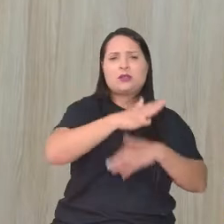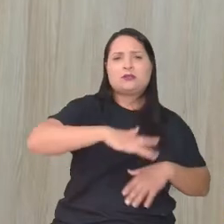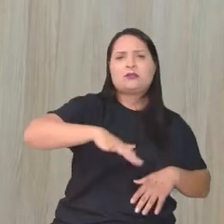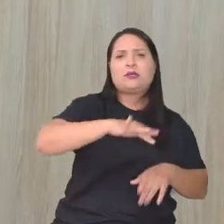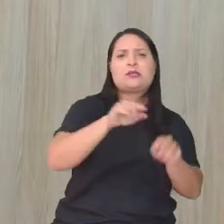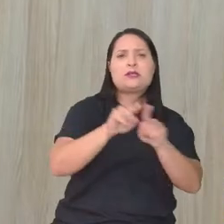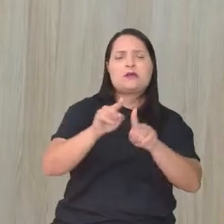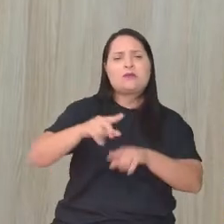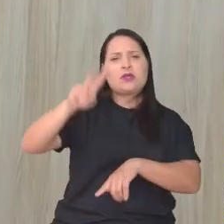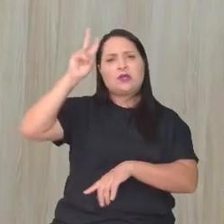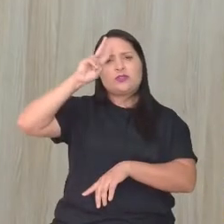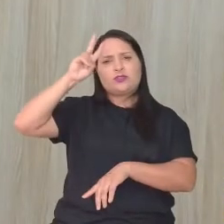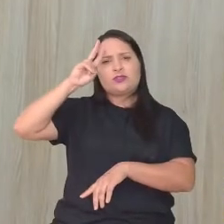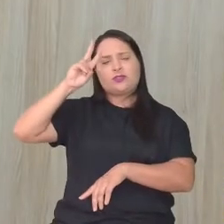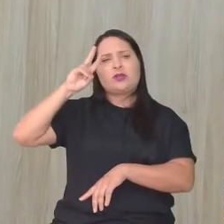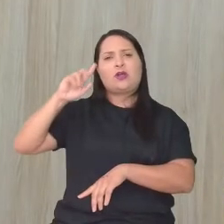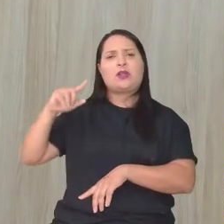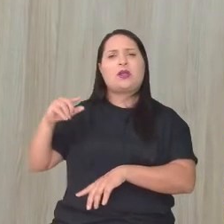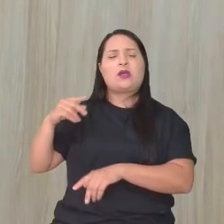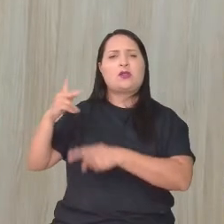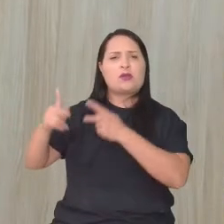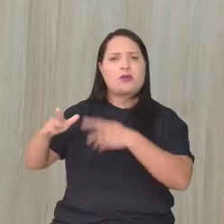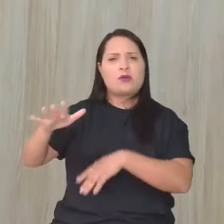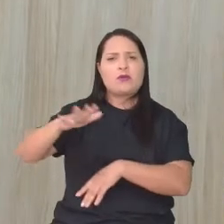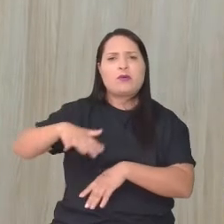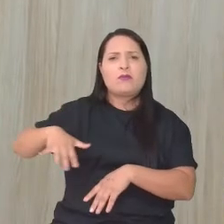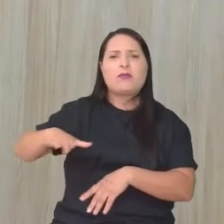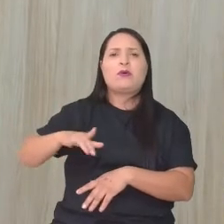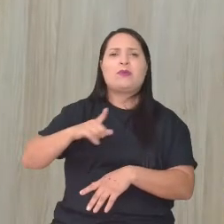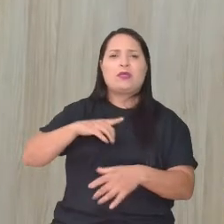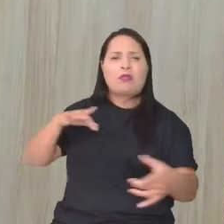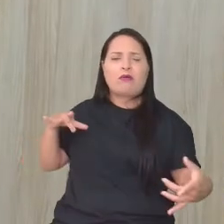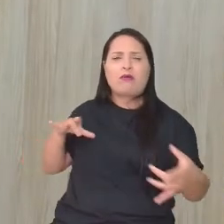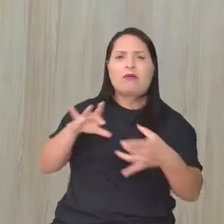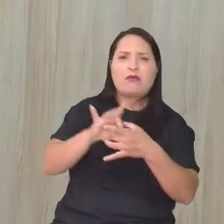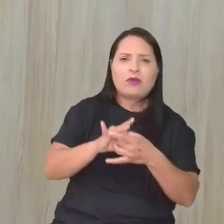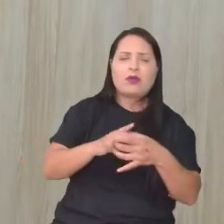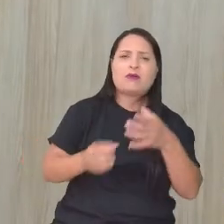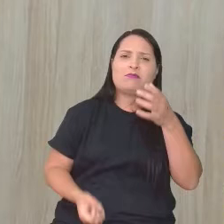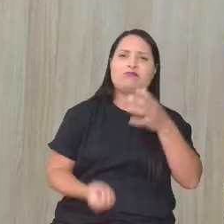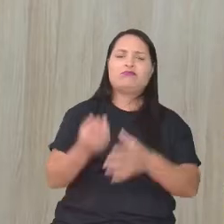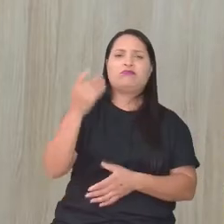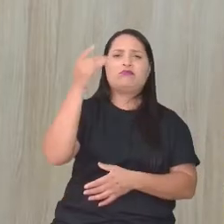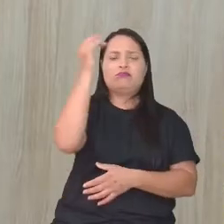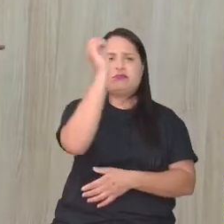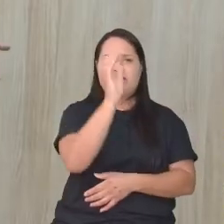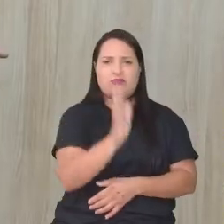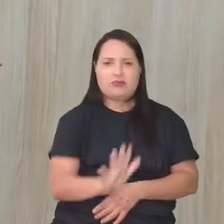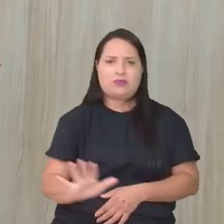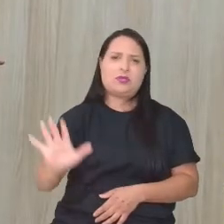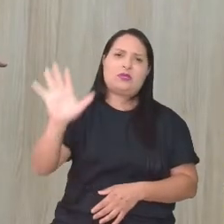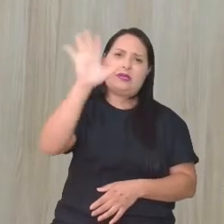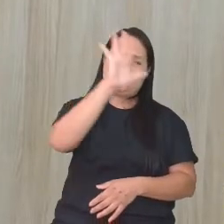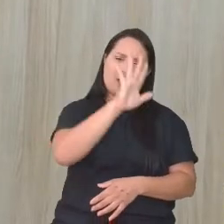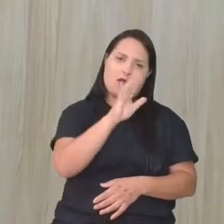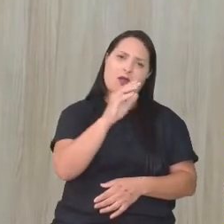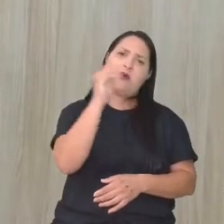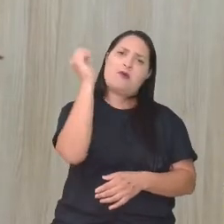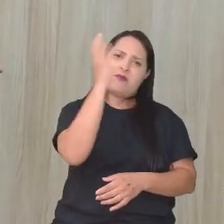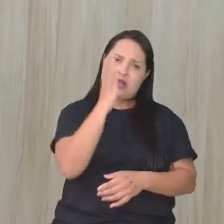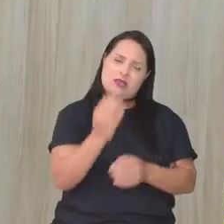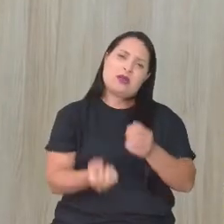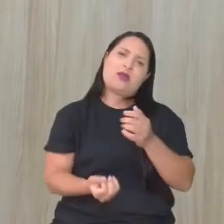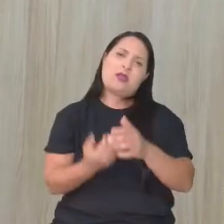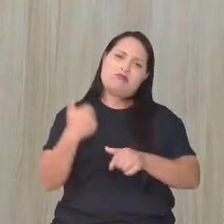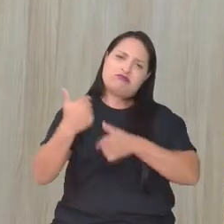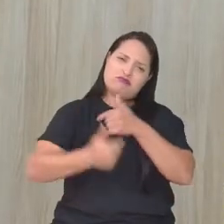Que constitui a nossa história também brasileira. E o Brasil foi construído por mãos negras. A gente sempre